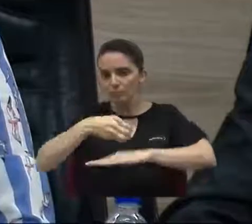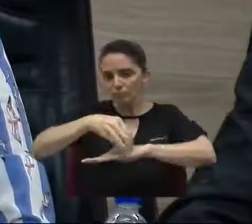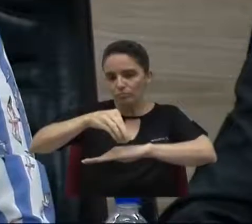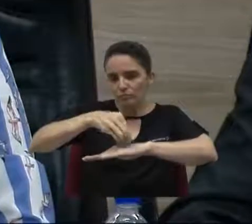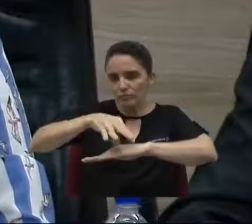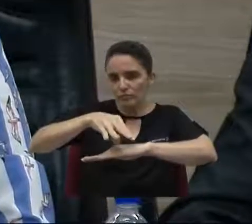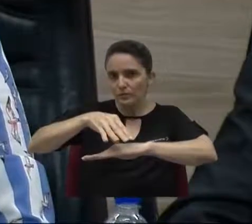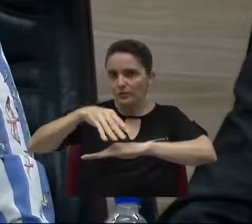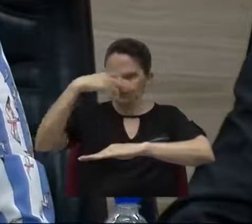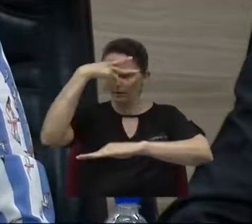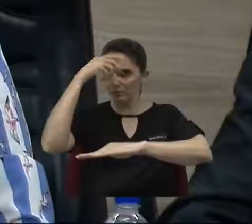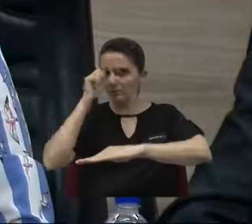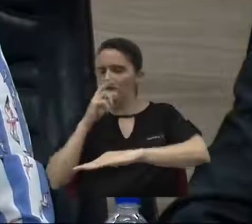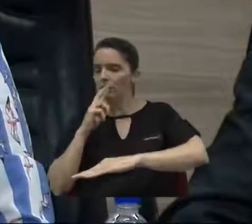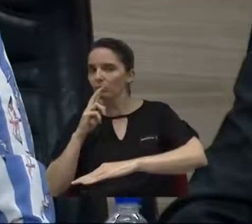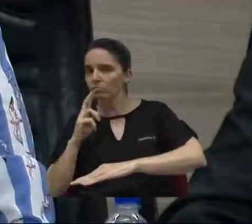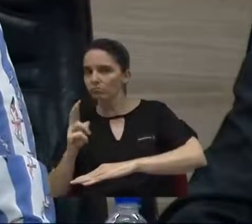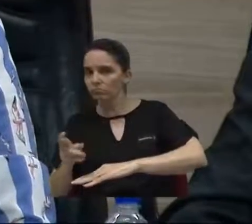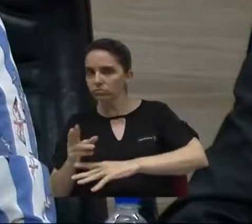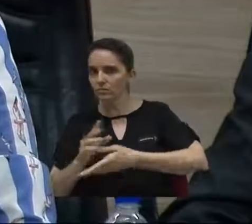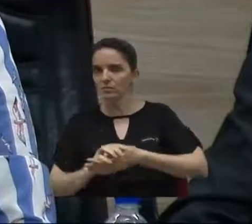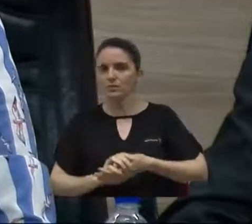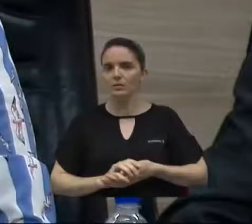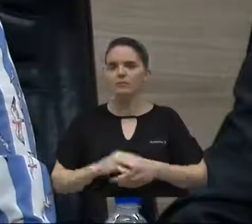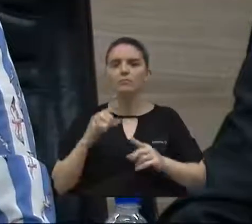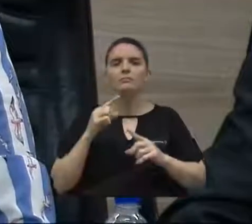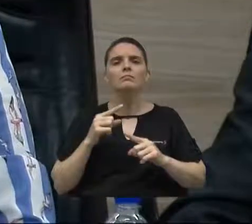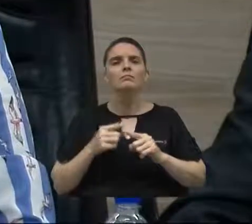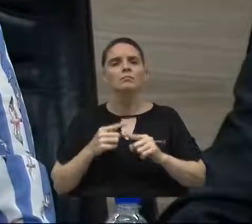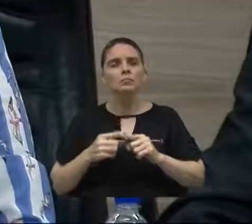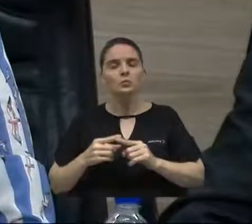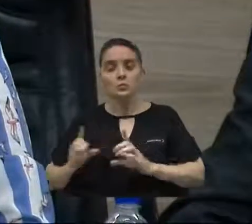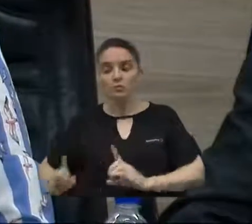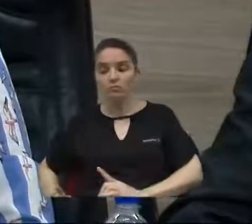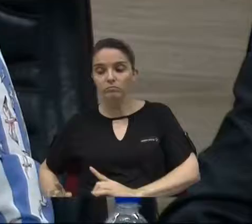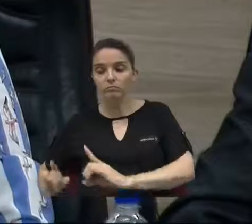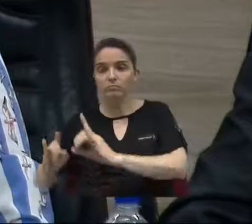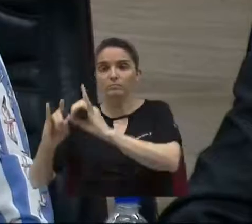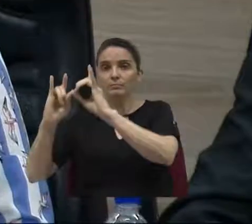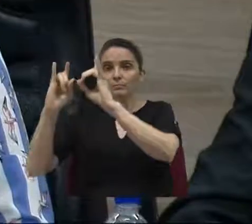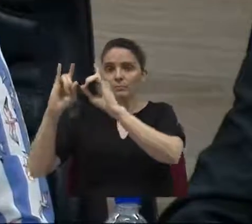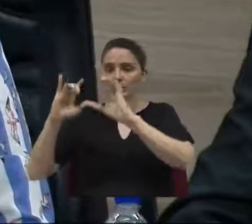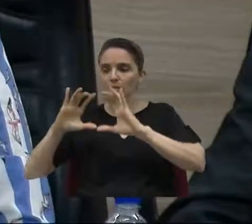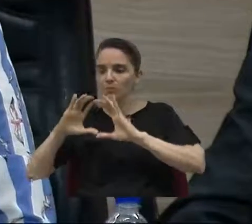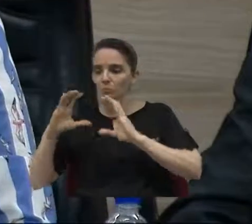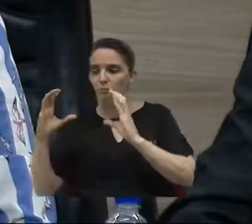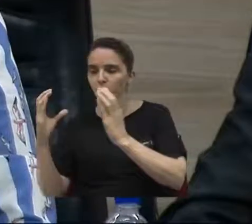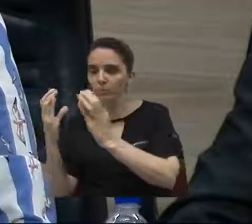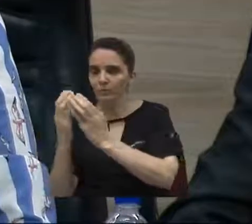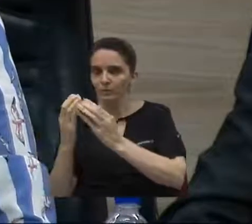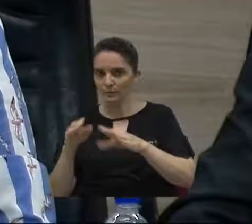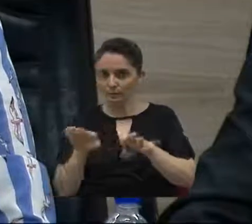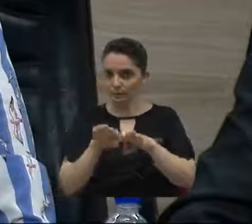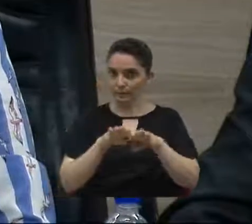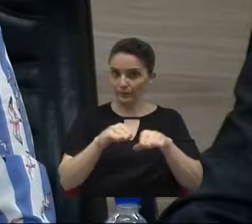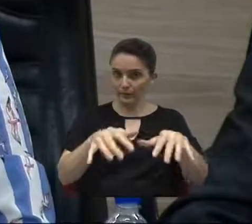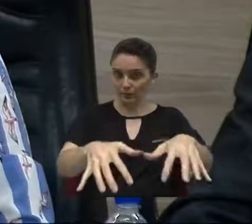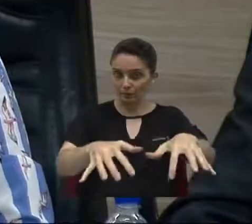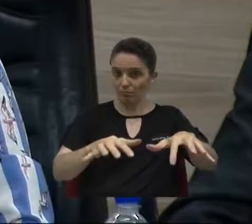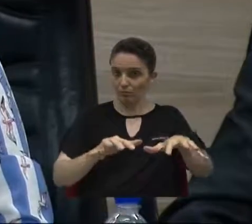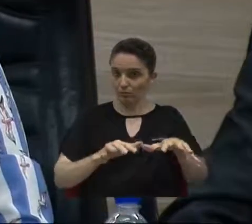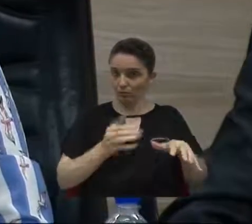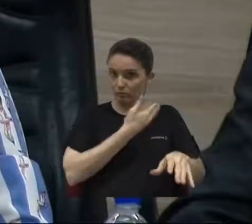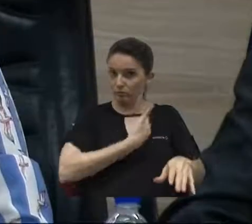recebi de condomínios, justamente por causa disso. Porque, além da questão da audiência pública, uma coisa que,